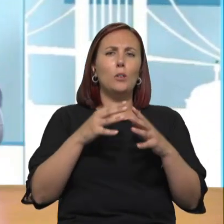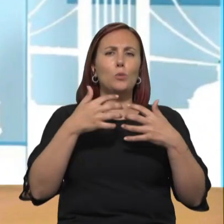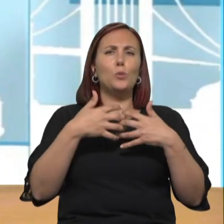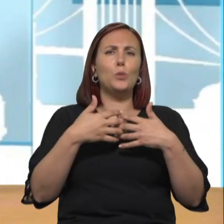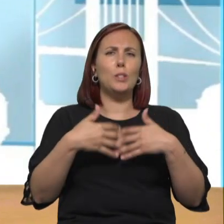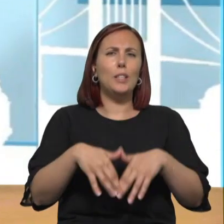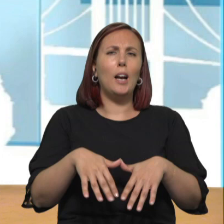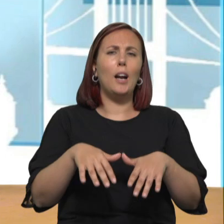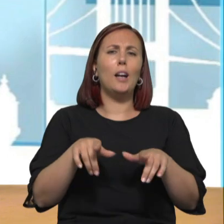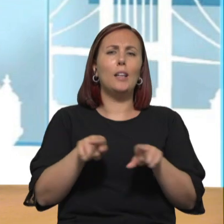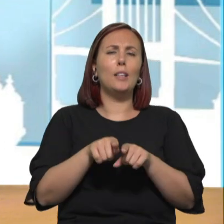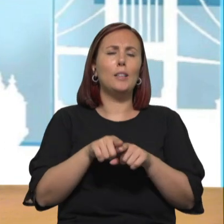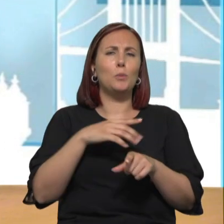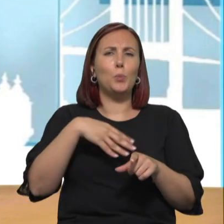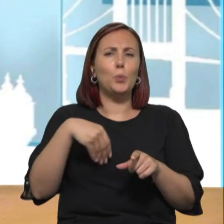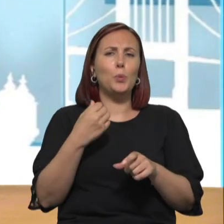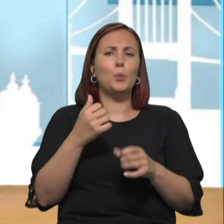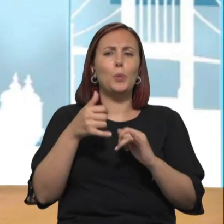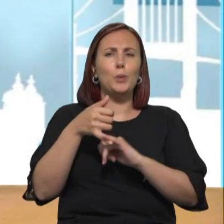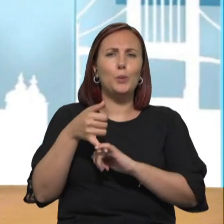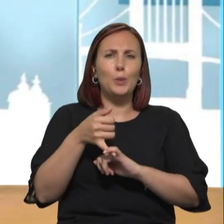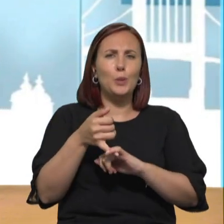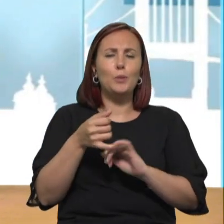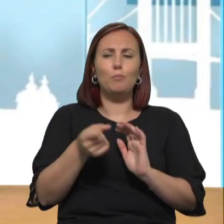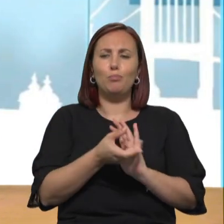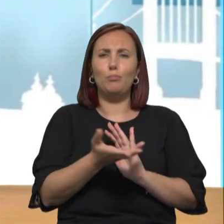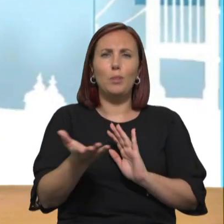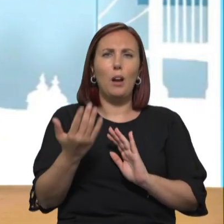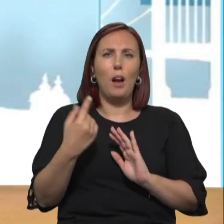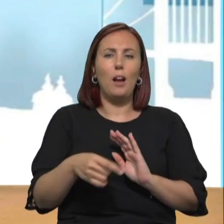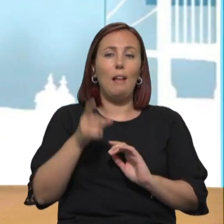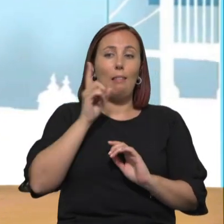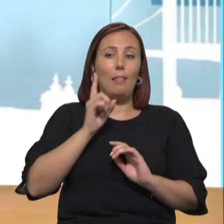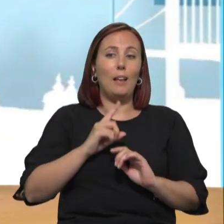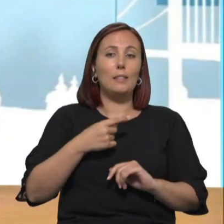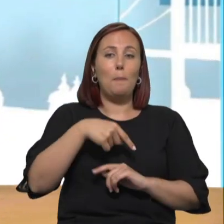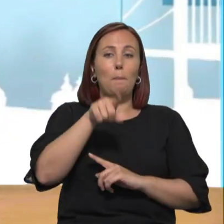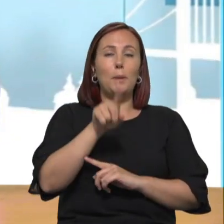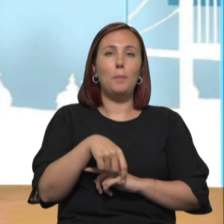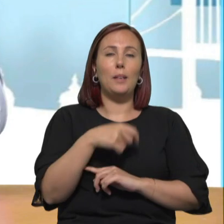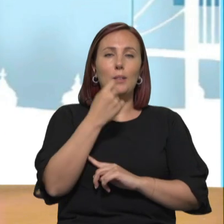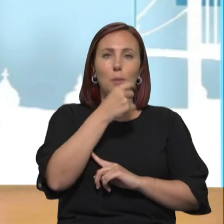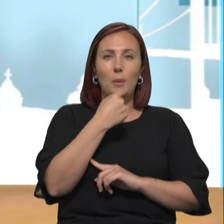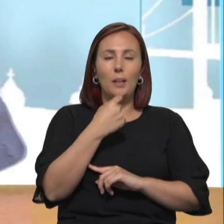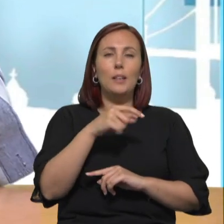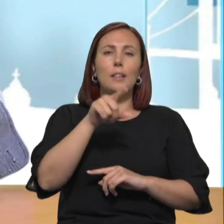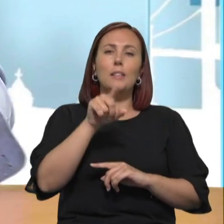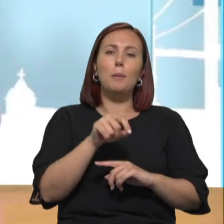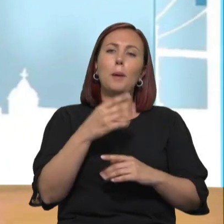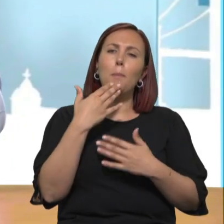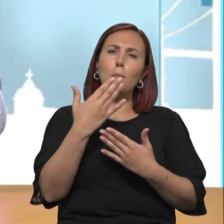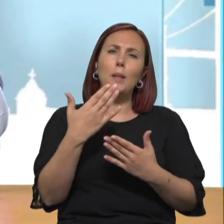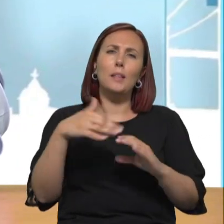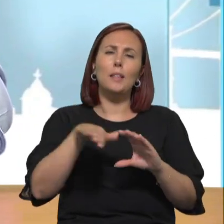laboral, no mundo associativo, e, portanto, nesta data do dia 1º de Maio, apelamos também à